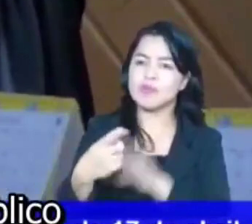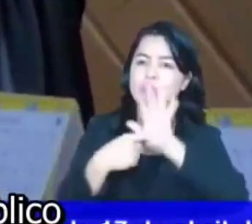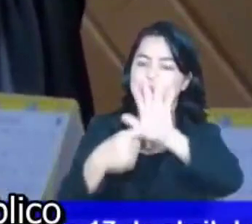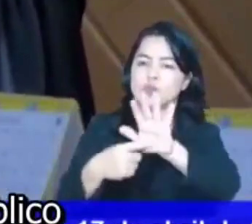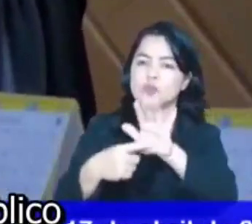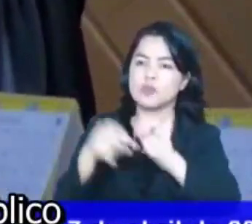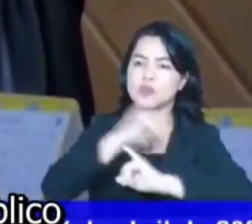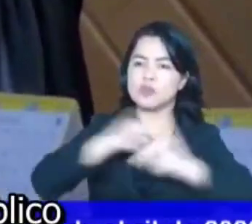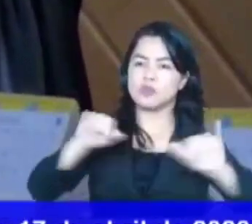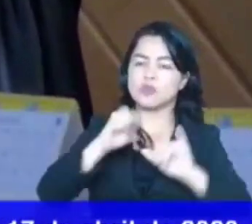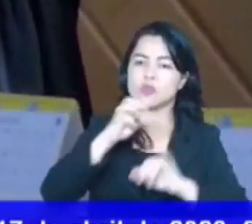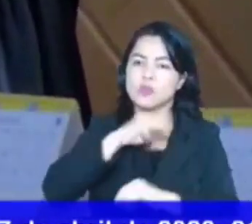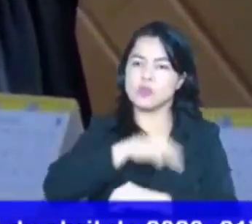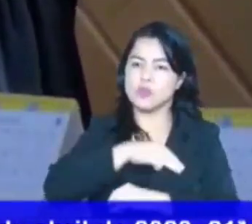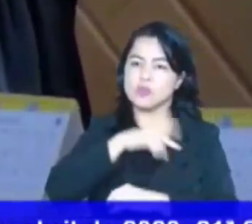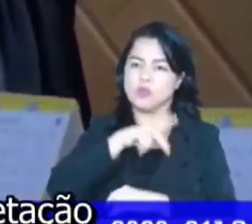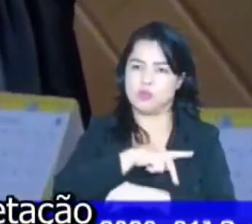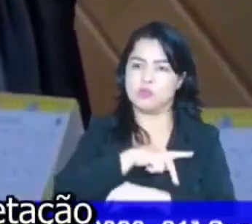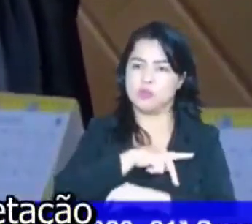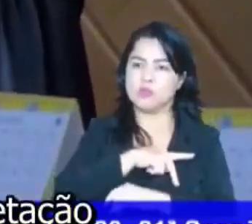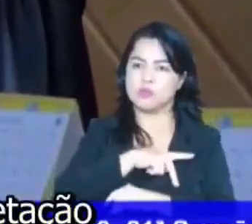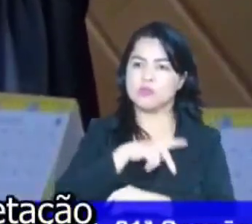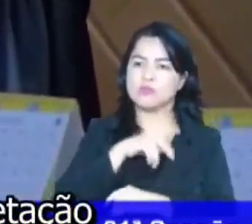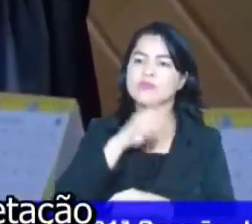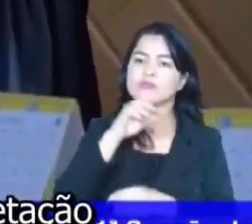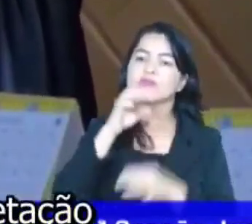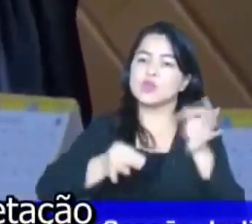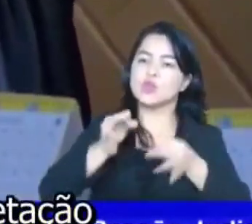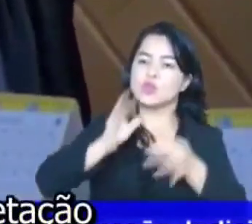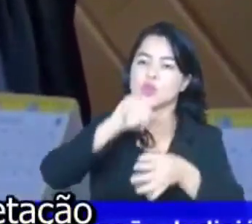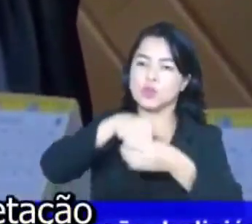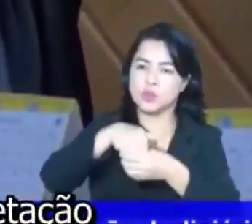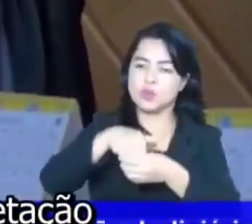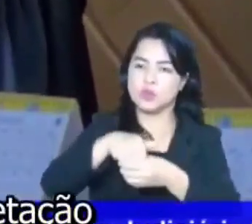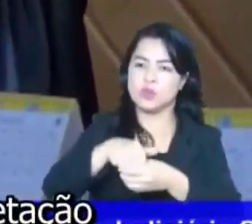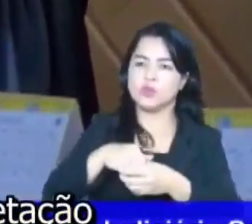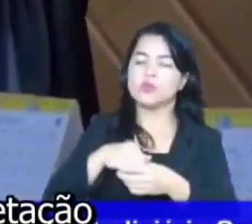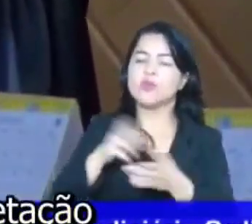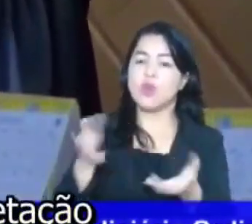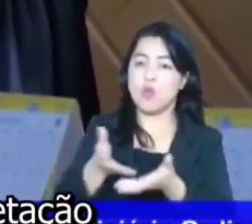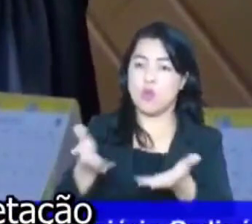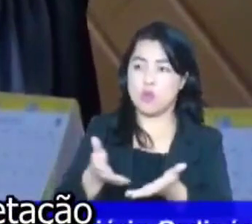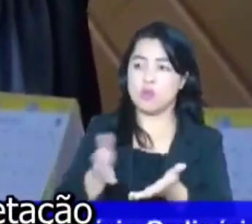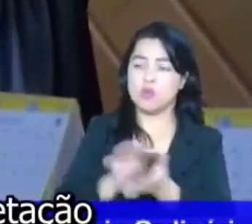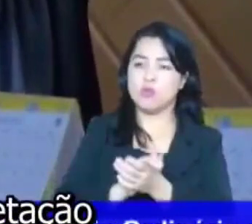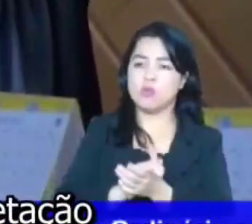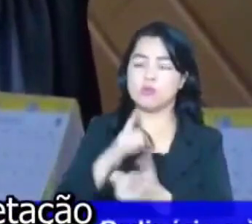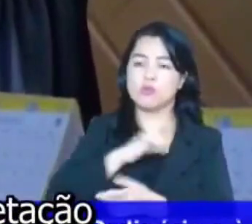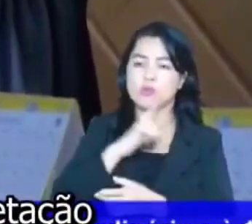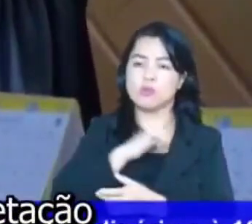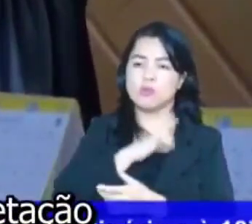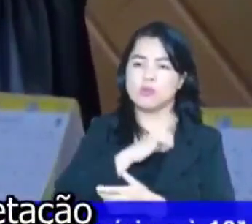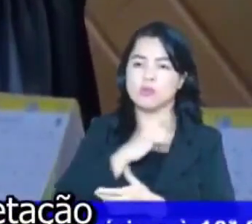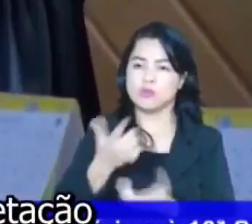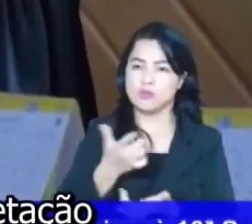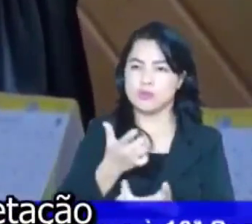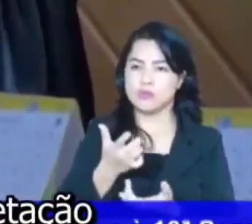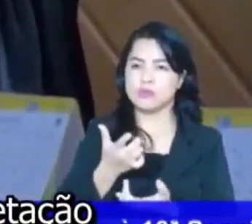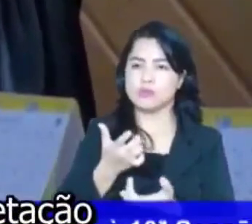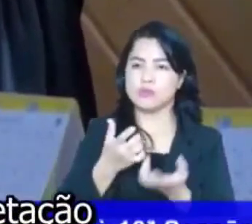pelo Ministério Público Eleitoral, portanto, mais recente, trazendo